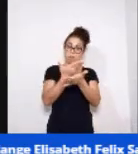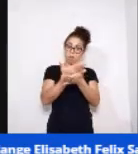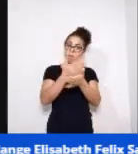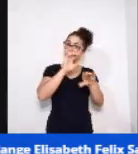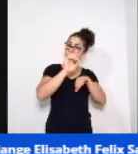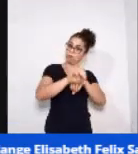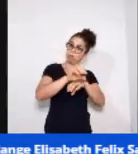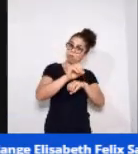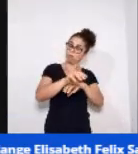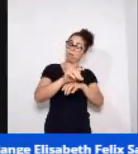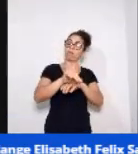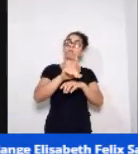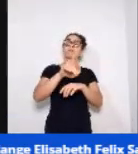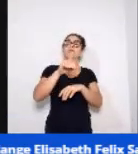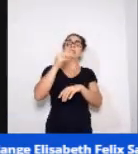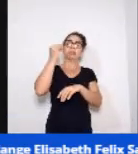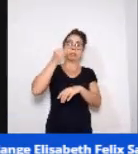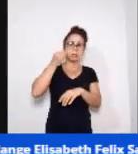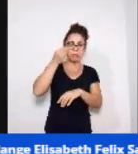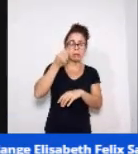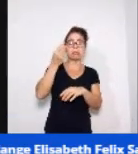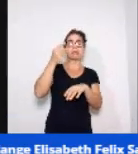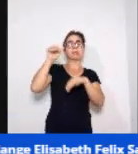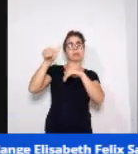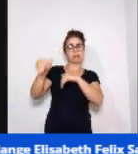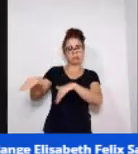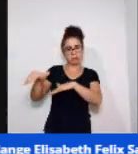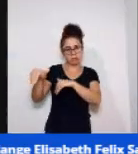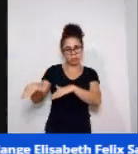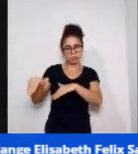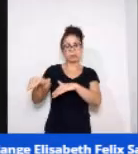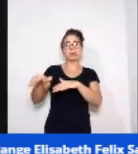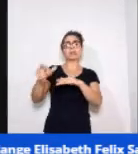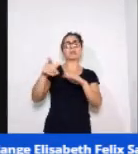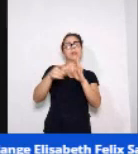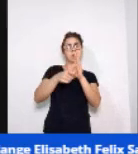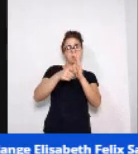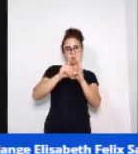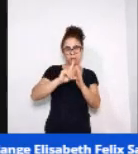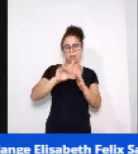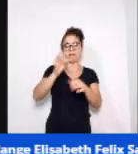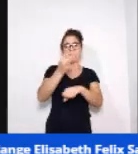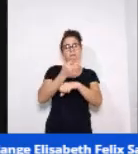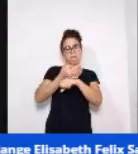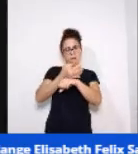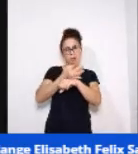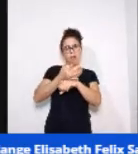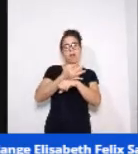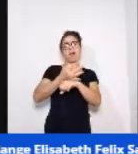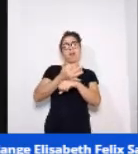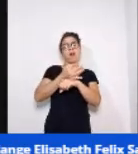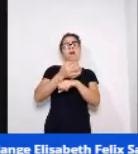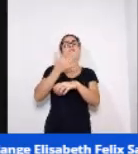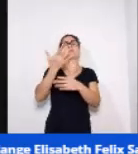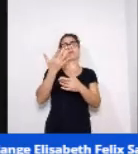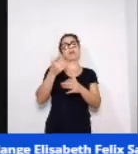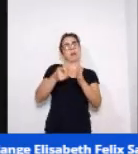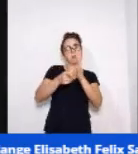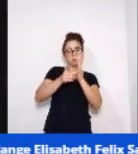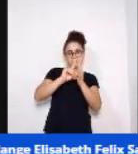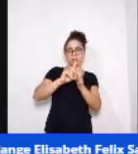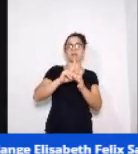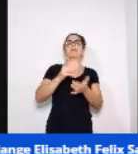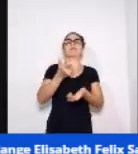em setembro, foi antes das férias antecipadas. Quem lembra desses episódios, né, que nós